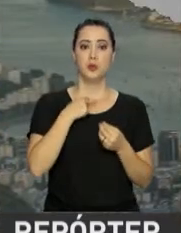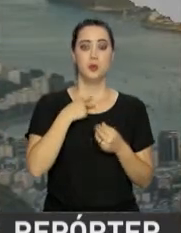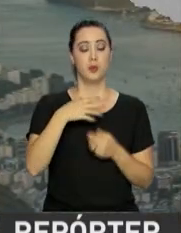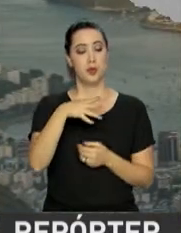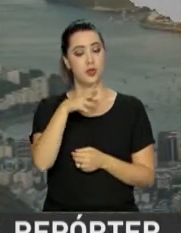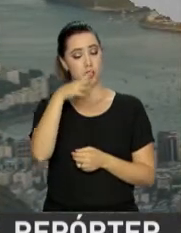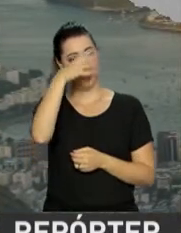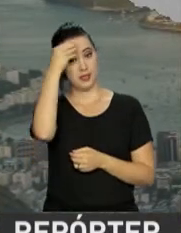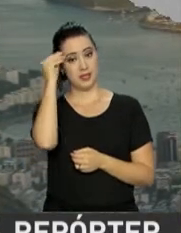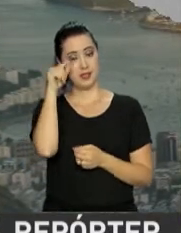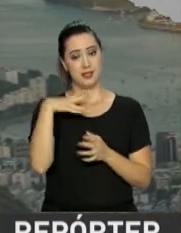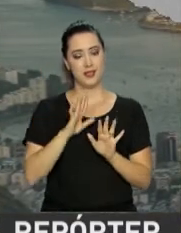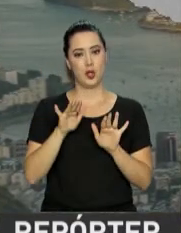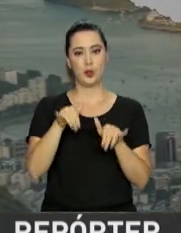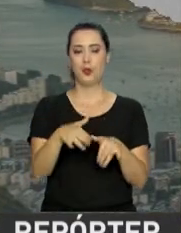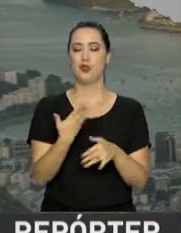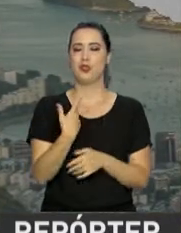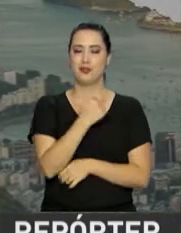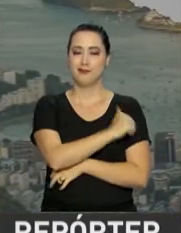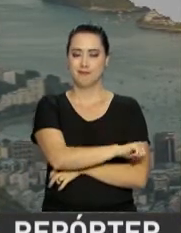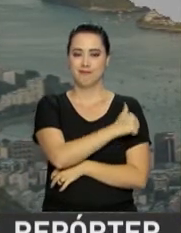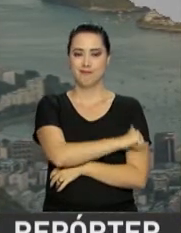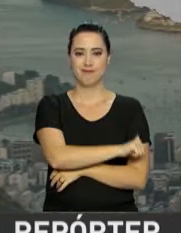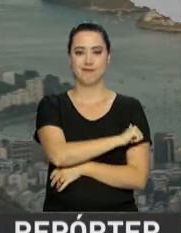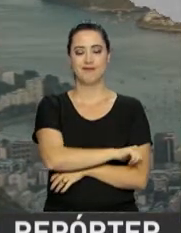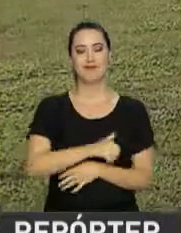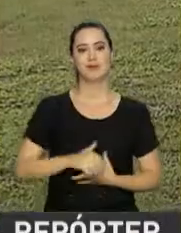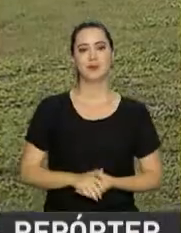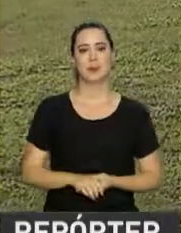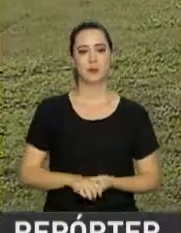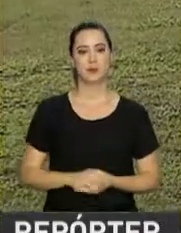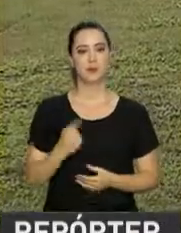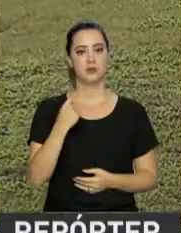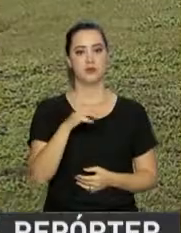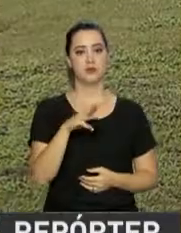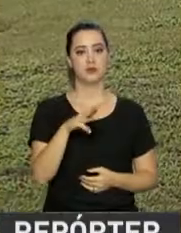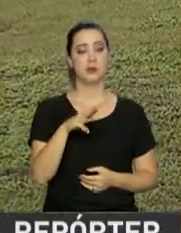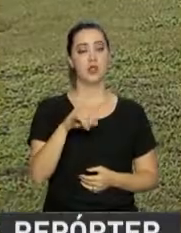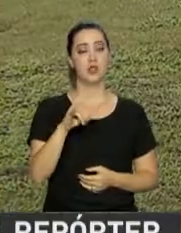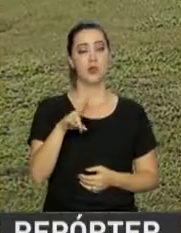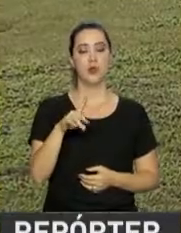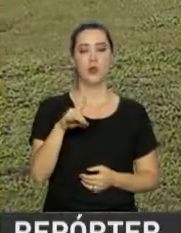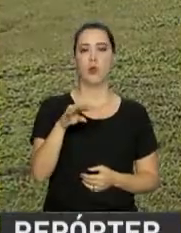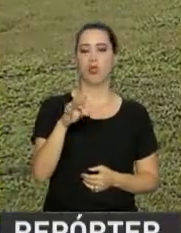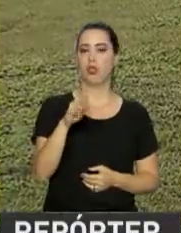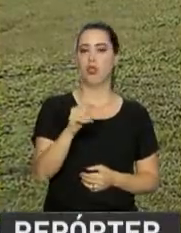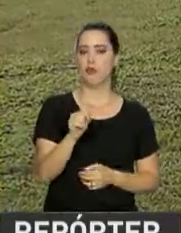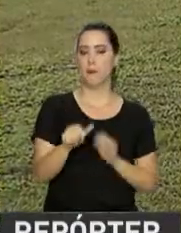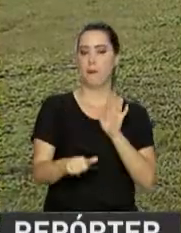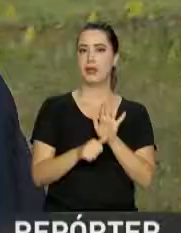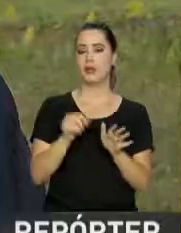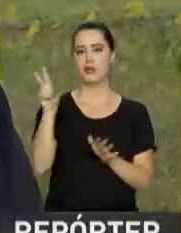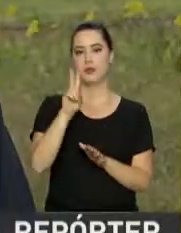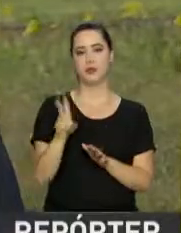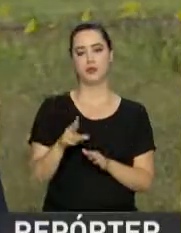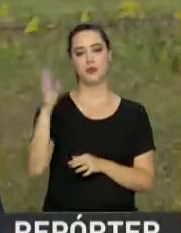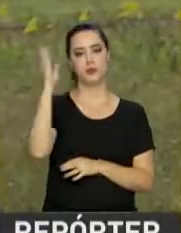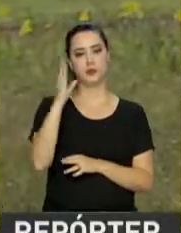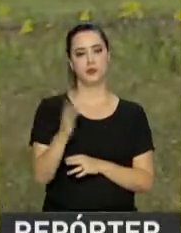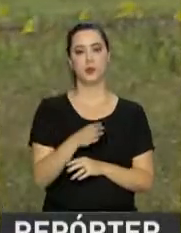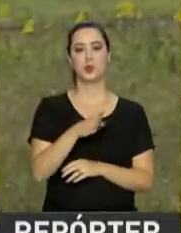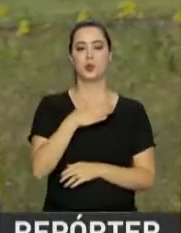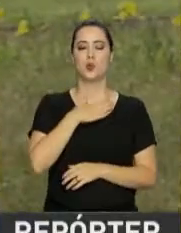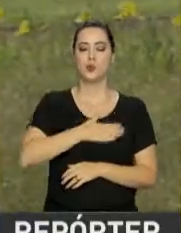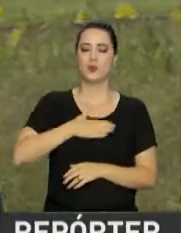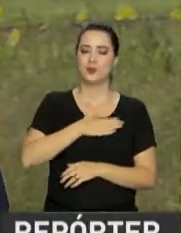ser, encerrar a viagem com as belezas do Rio de Janeiro. Yuta Urban veio pela primeira vez ao país. Ela disse que